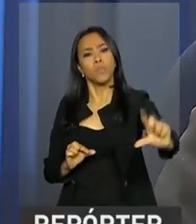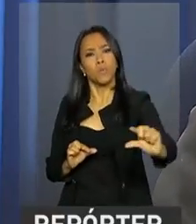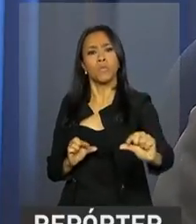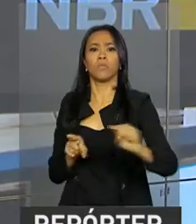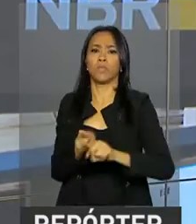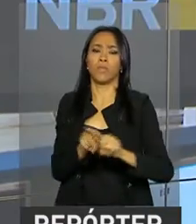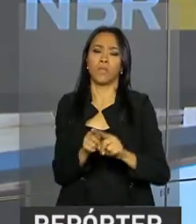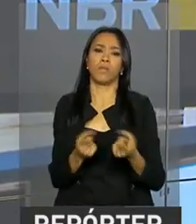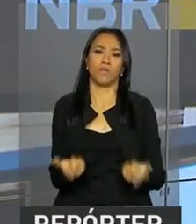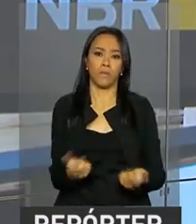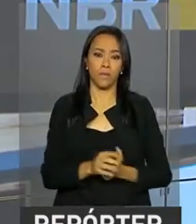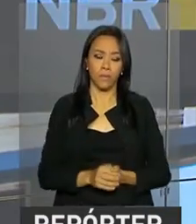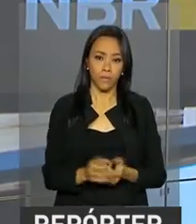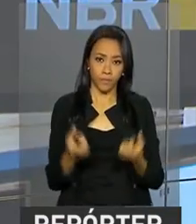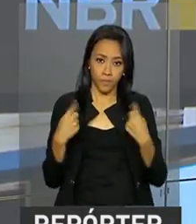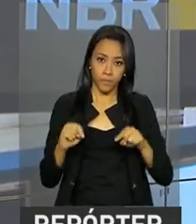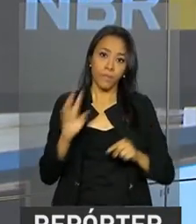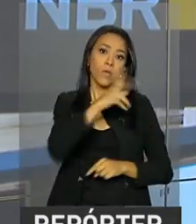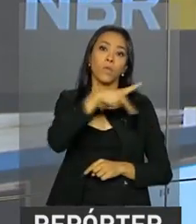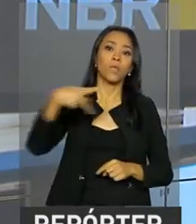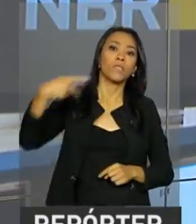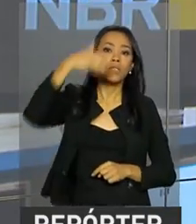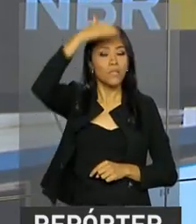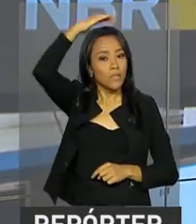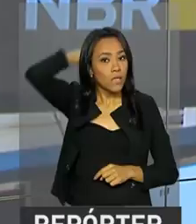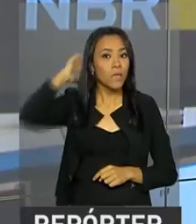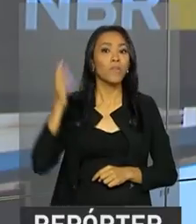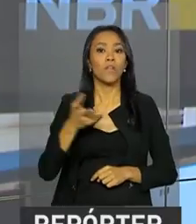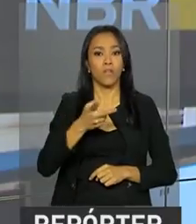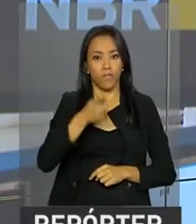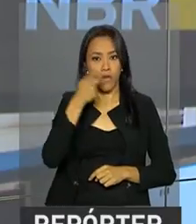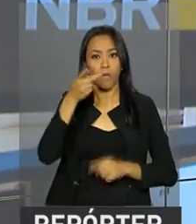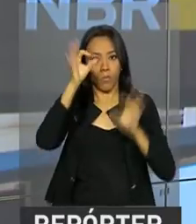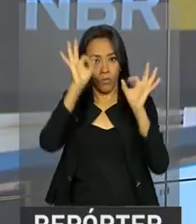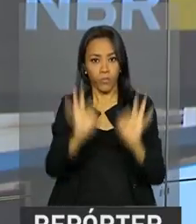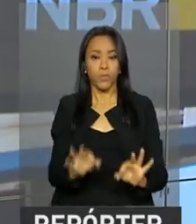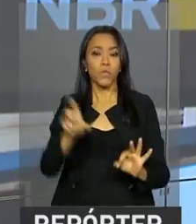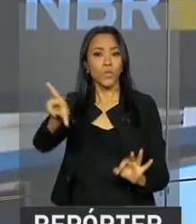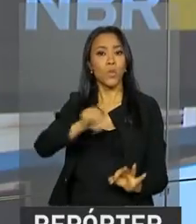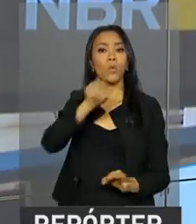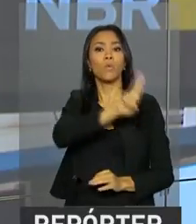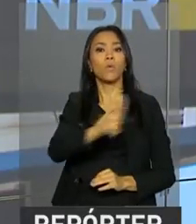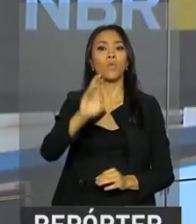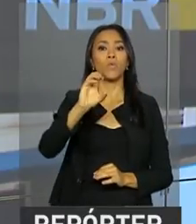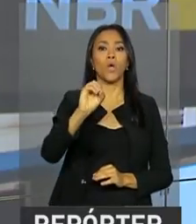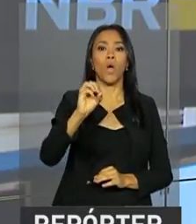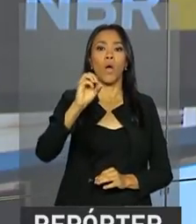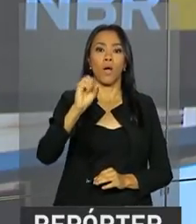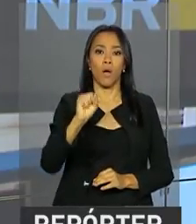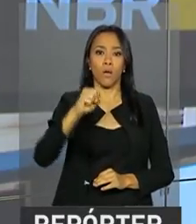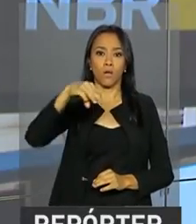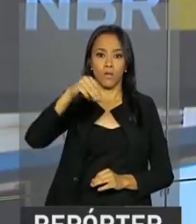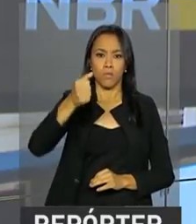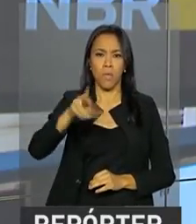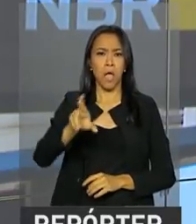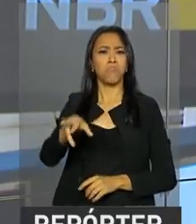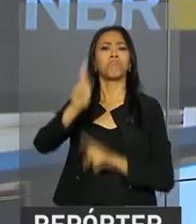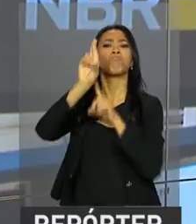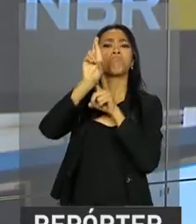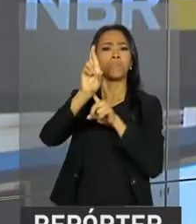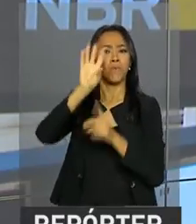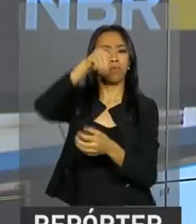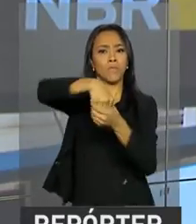cair o presidente michel temer confirmou o nome de osmar serraglio para comandar o ministério